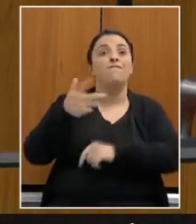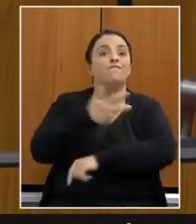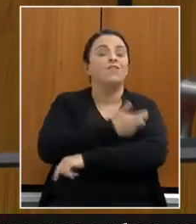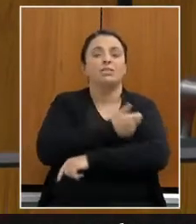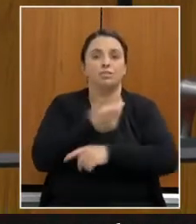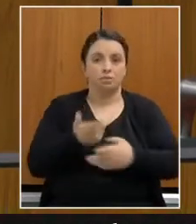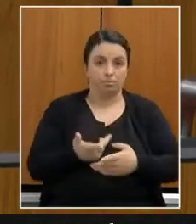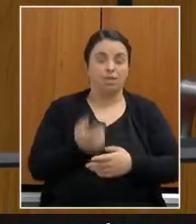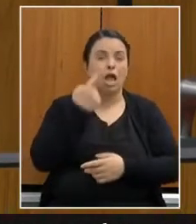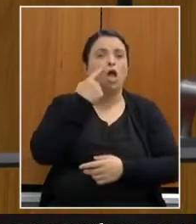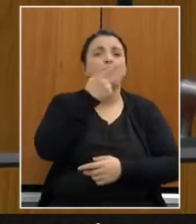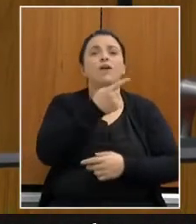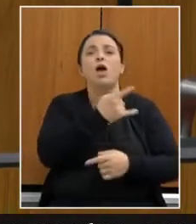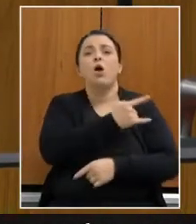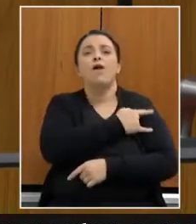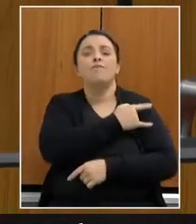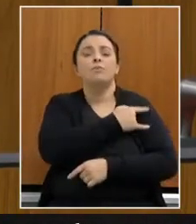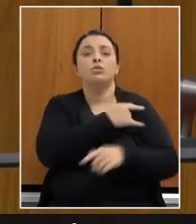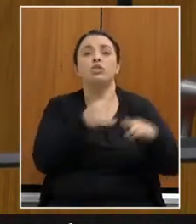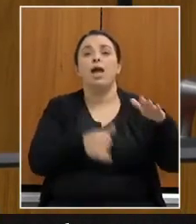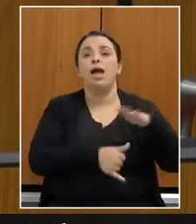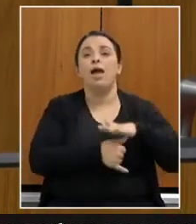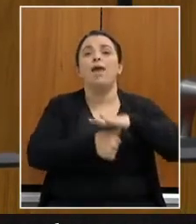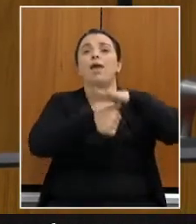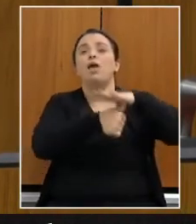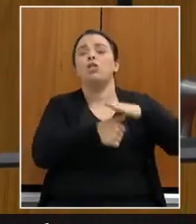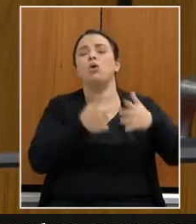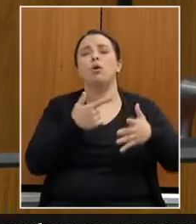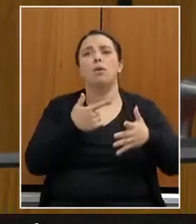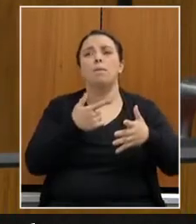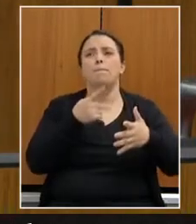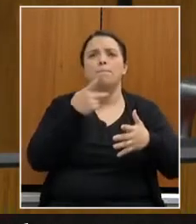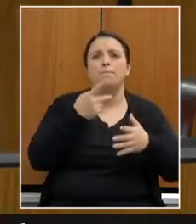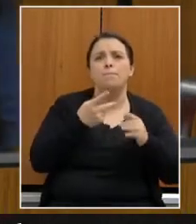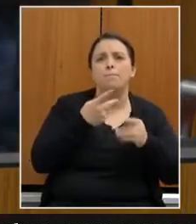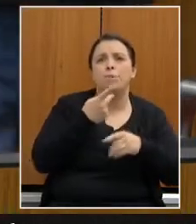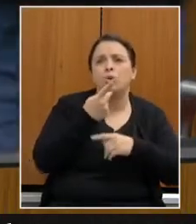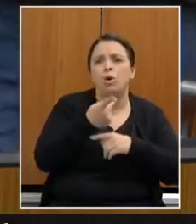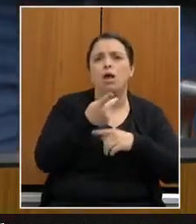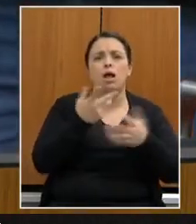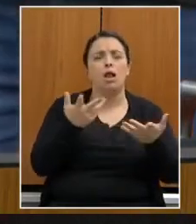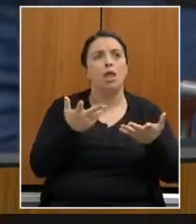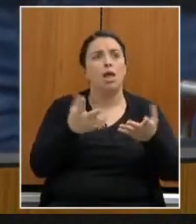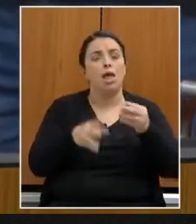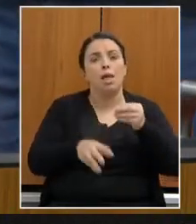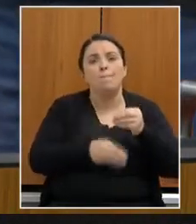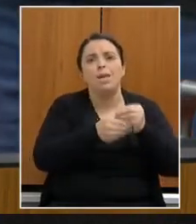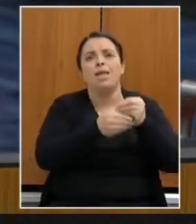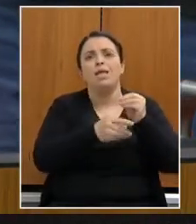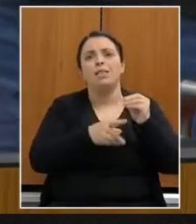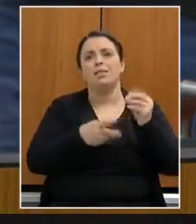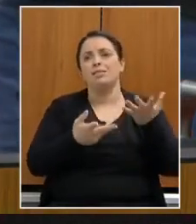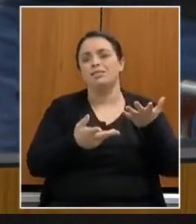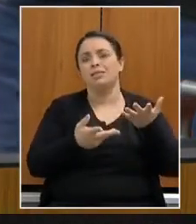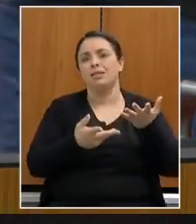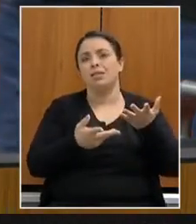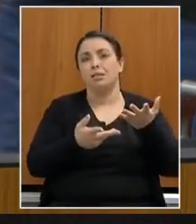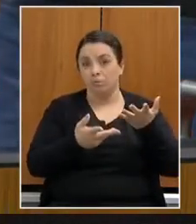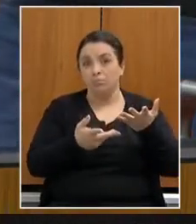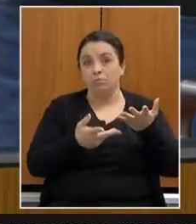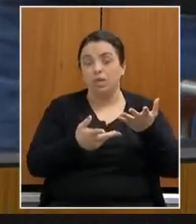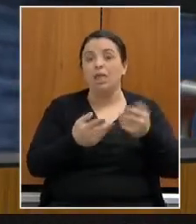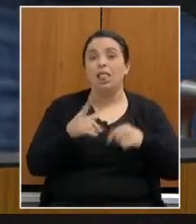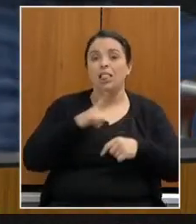reitora da UFMG buscando emendas parlamentares federais aqui mesmo duas parlamentares que estão nessa mesa